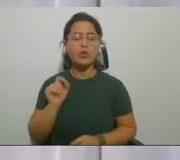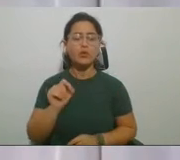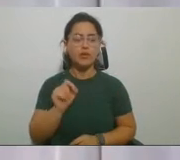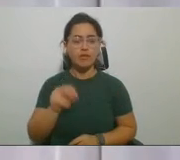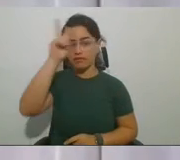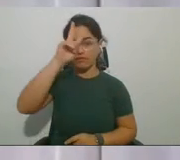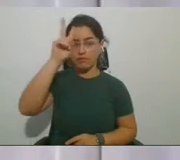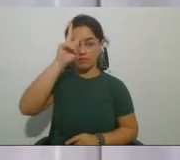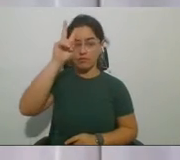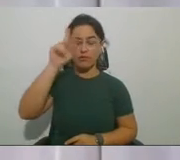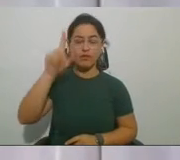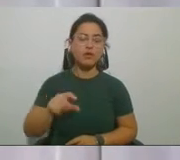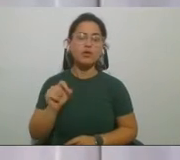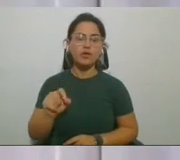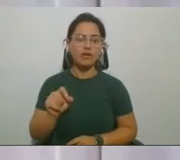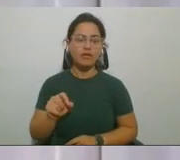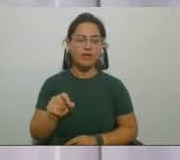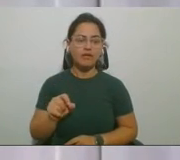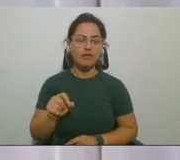romano, mas